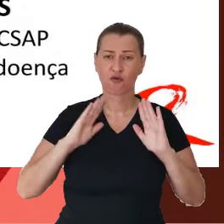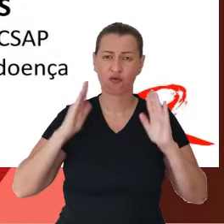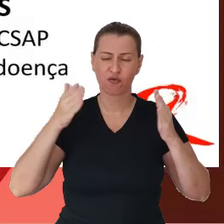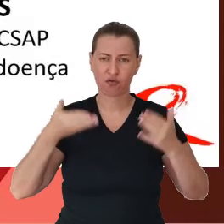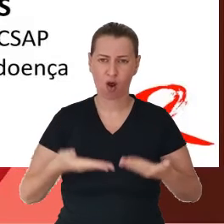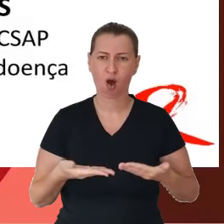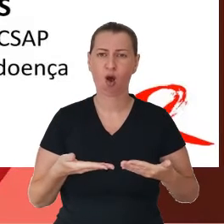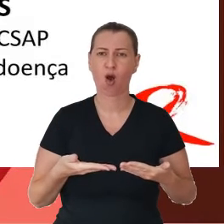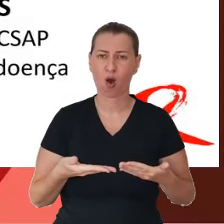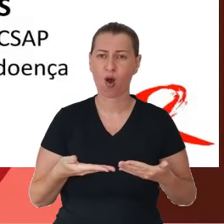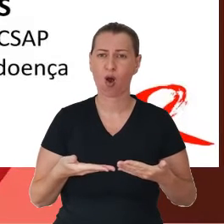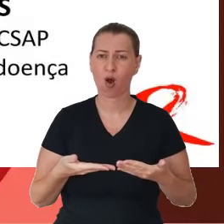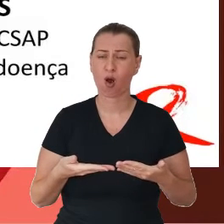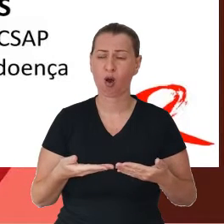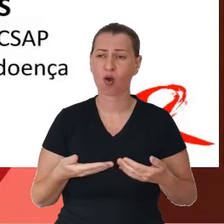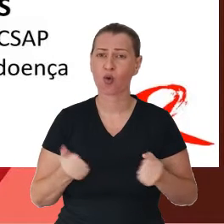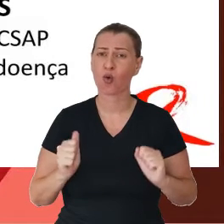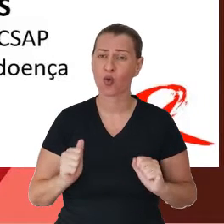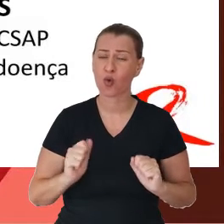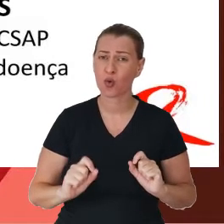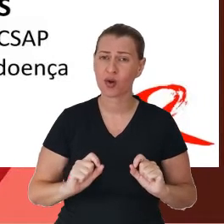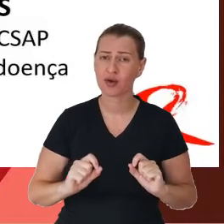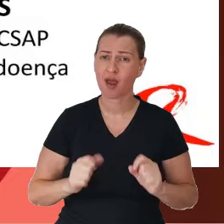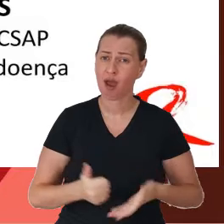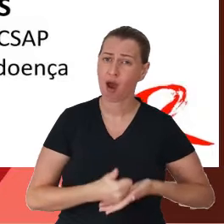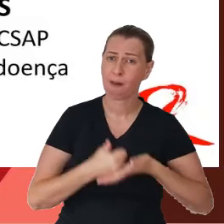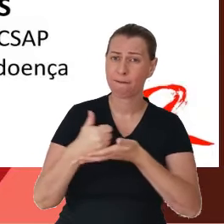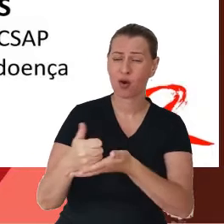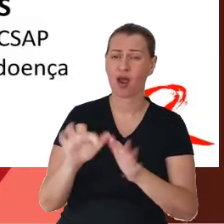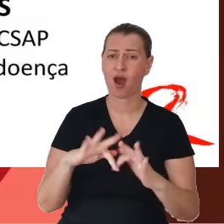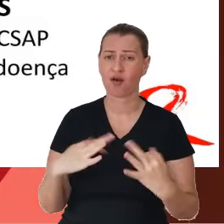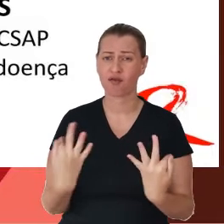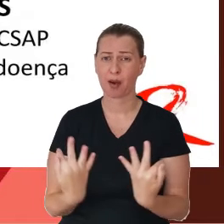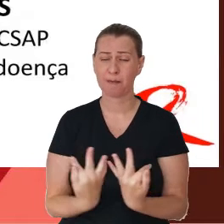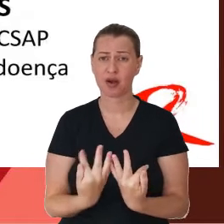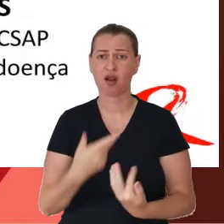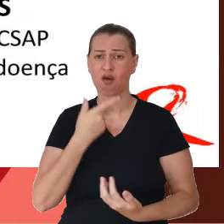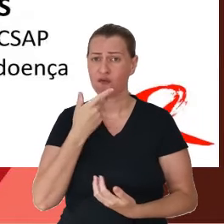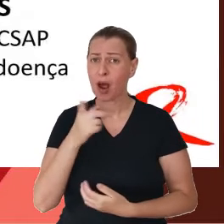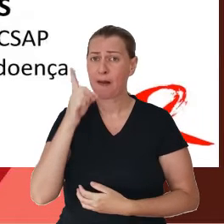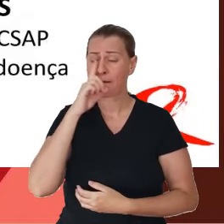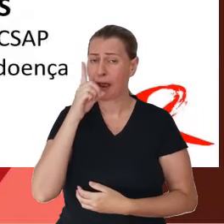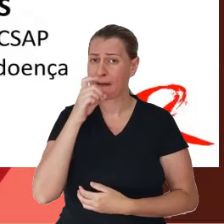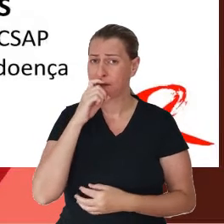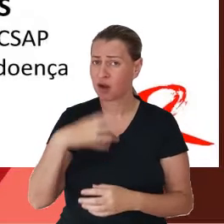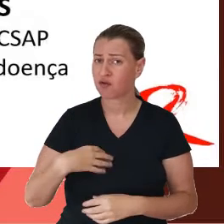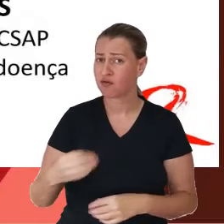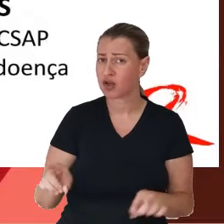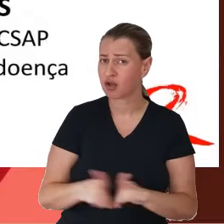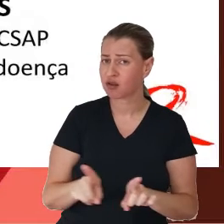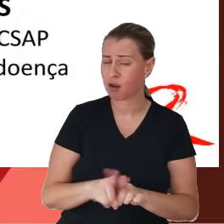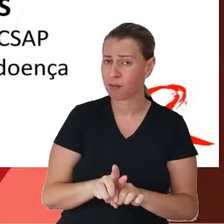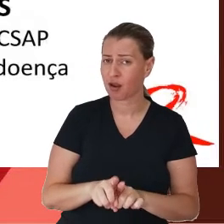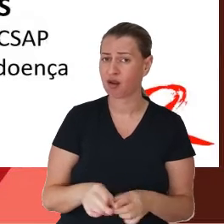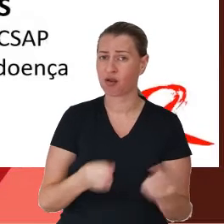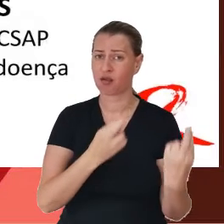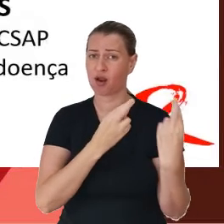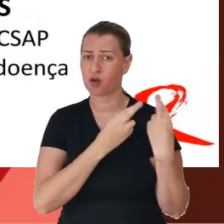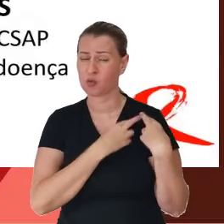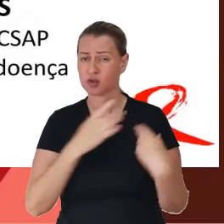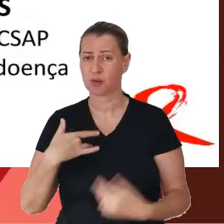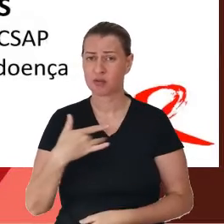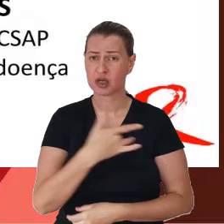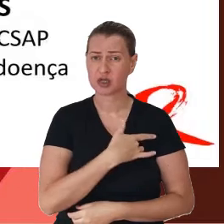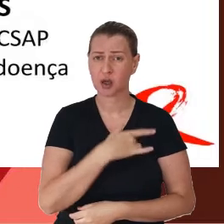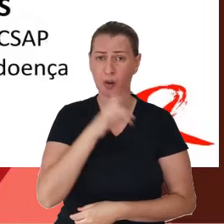direcionamento, instrução dos demais, e eu estou falando tanto de pais, mães, quanto filhos também, que às vezes assumem a responsabilidade sobre a saúde